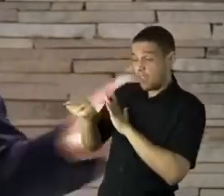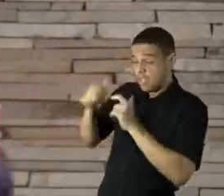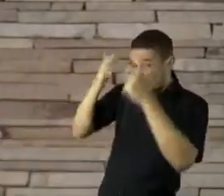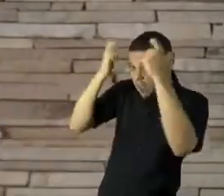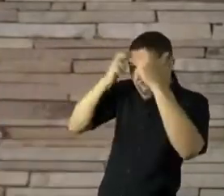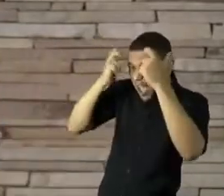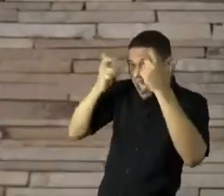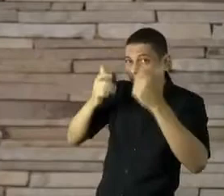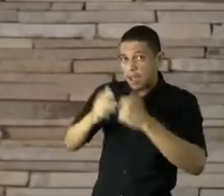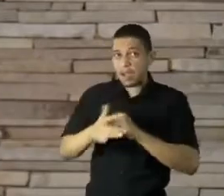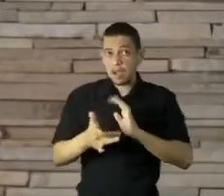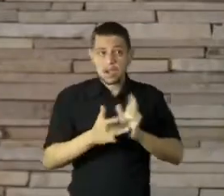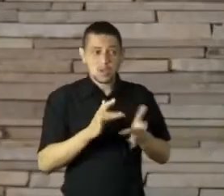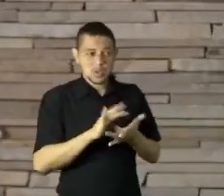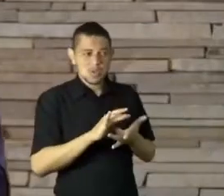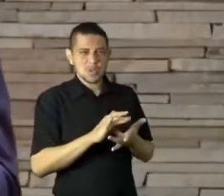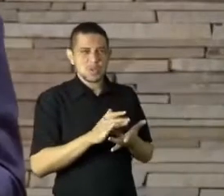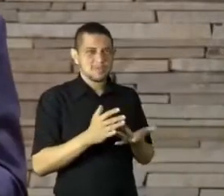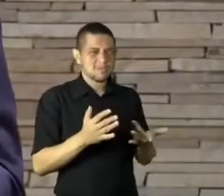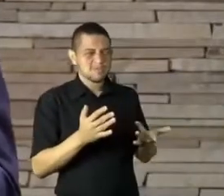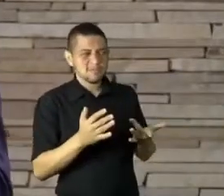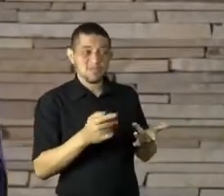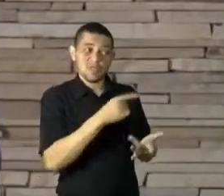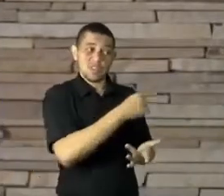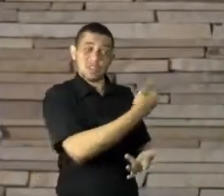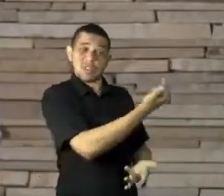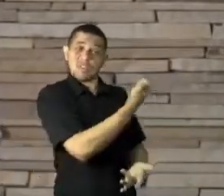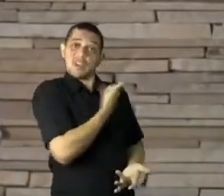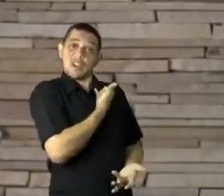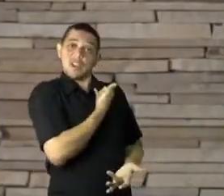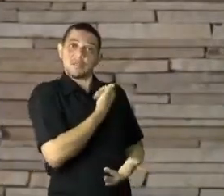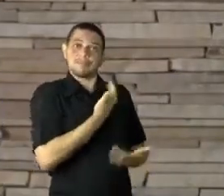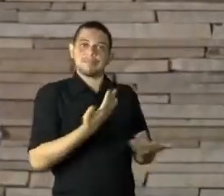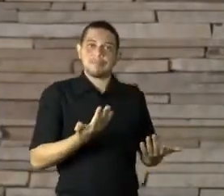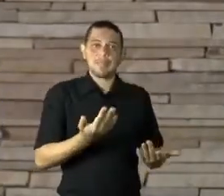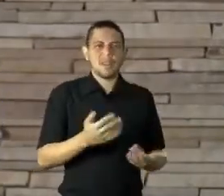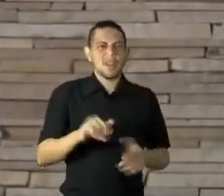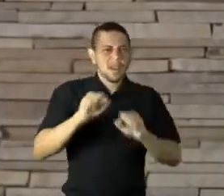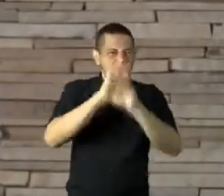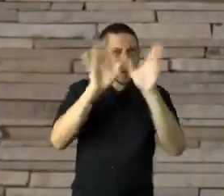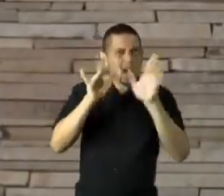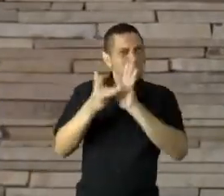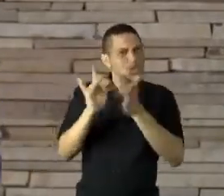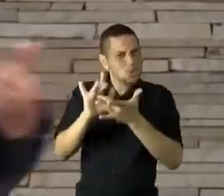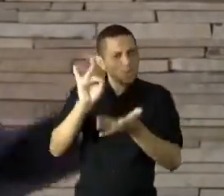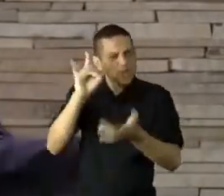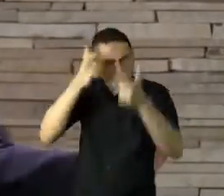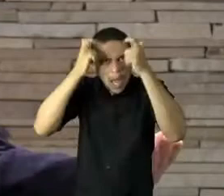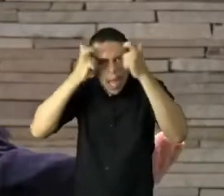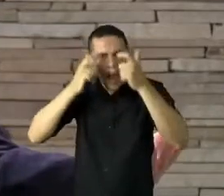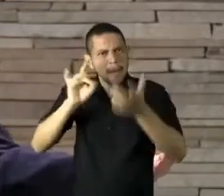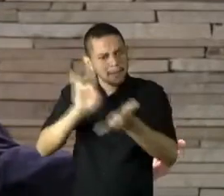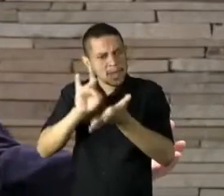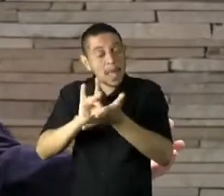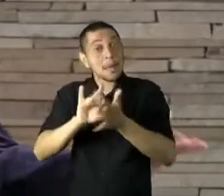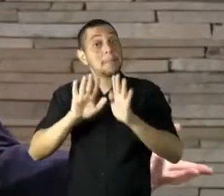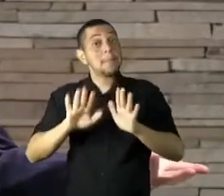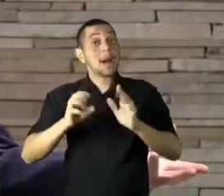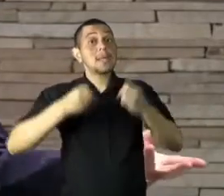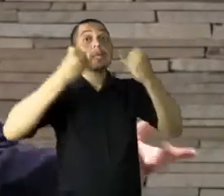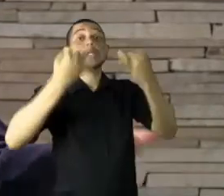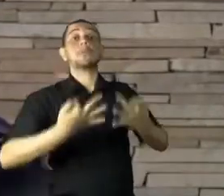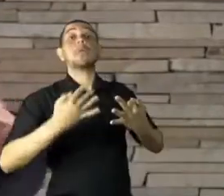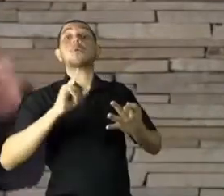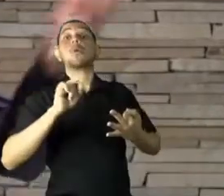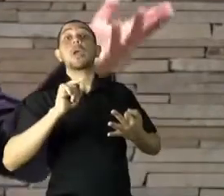Sem Jesus é rei só que ele deixa claro que o reino dele não é deste mundo que o reino dele não é um reino político